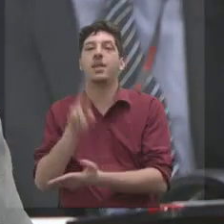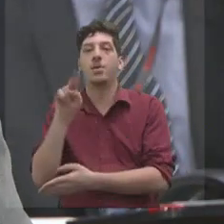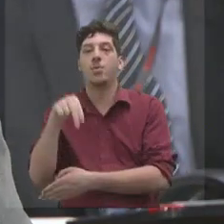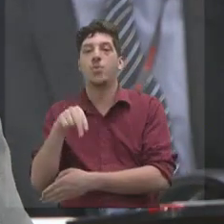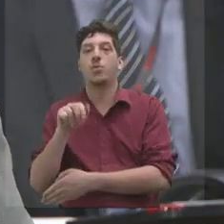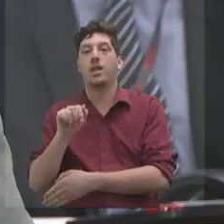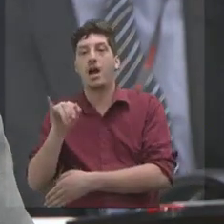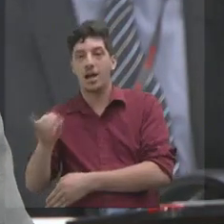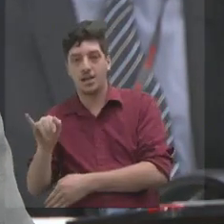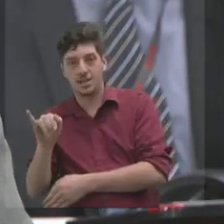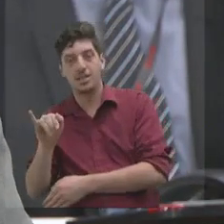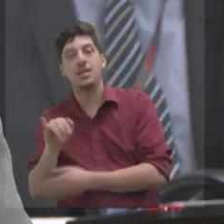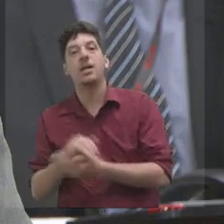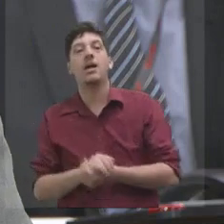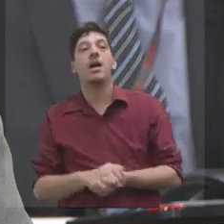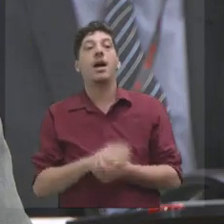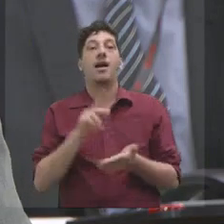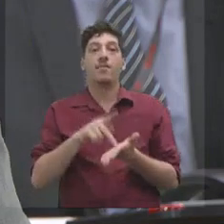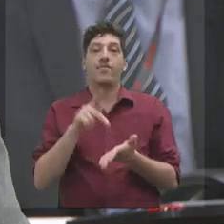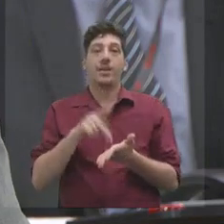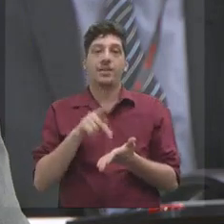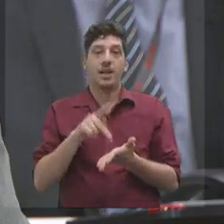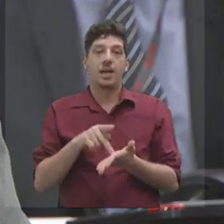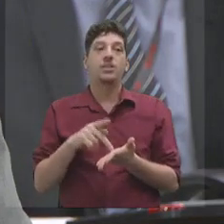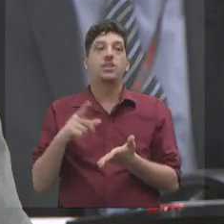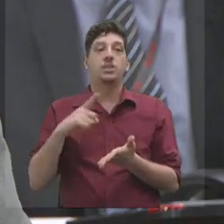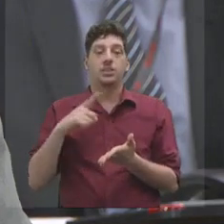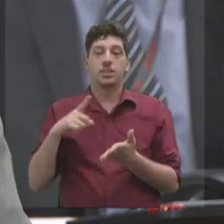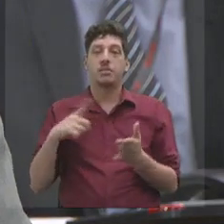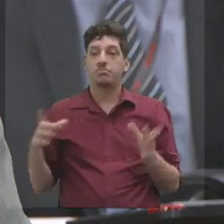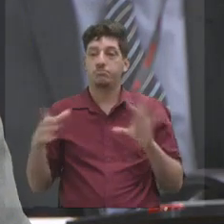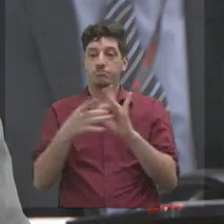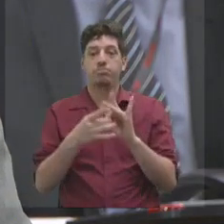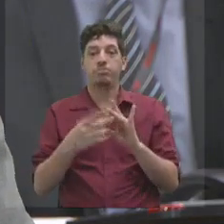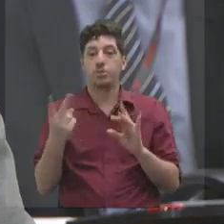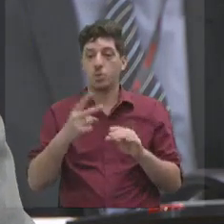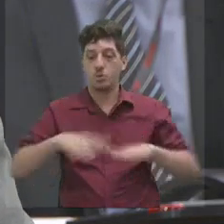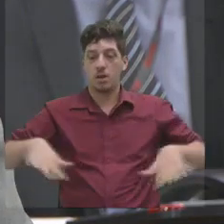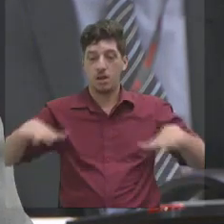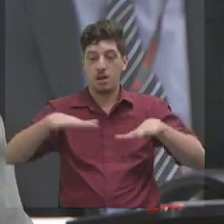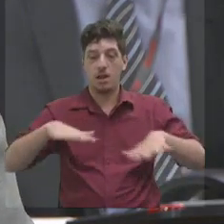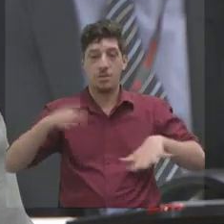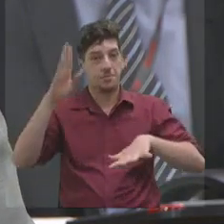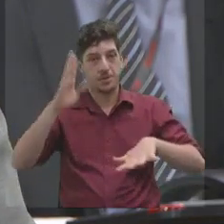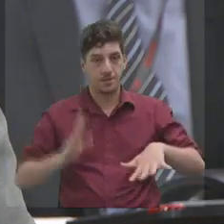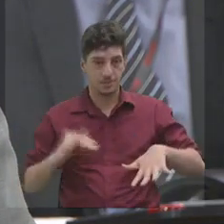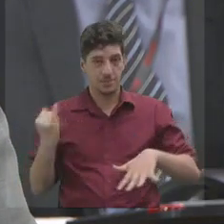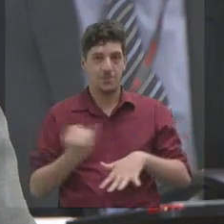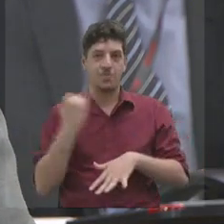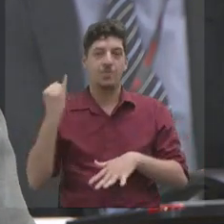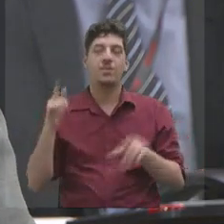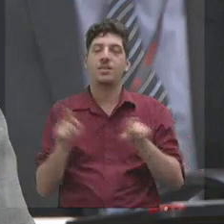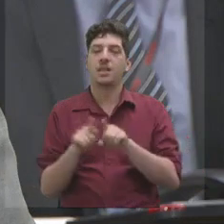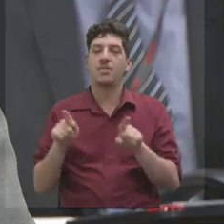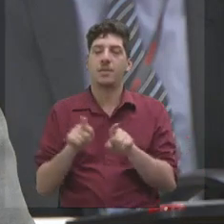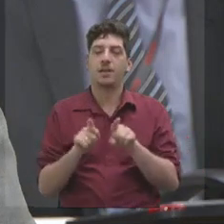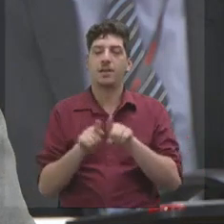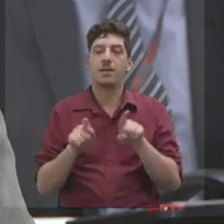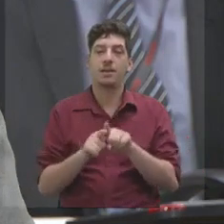ligar regiões do estado do nosso país que é muito importante e também saber da